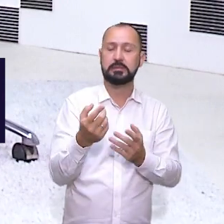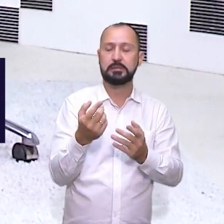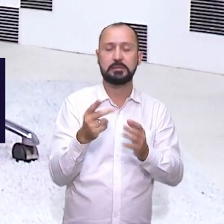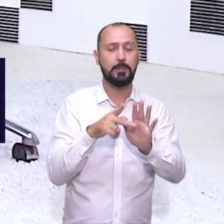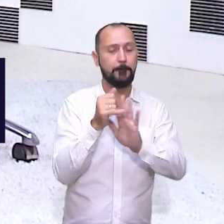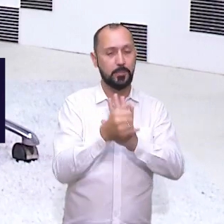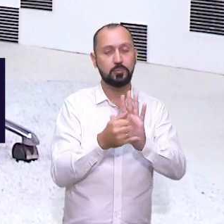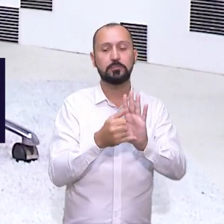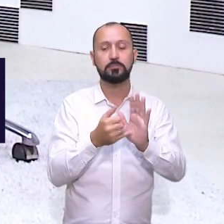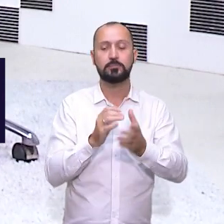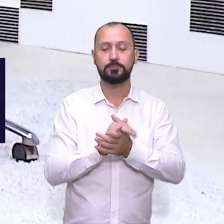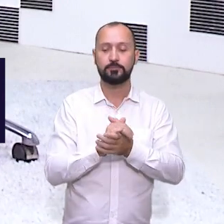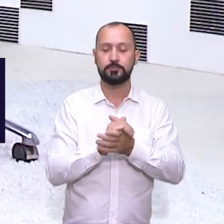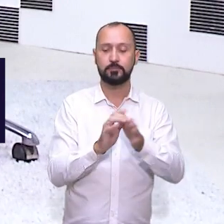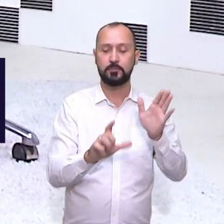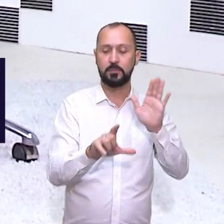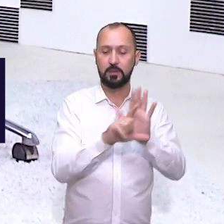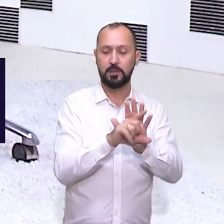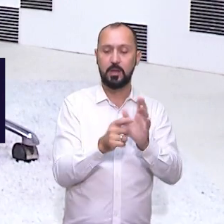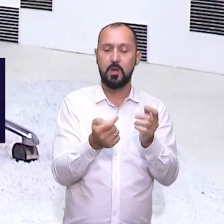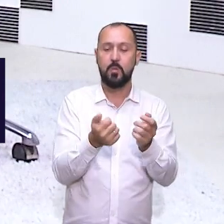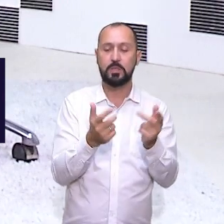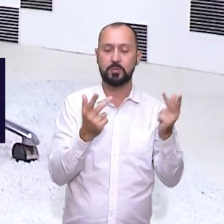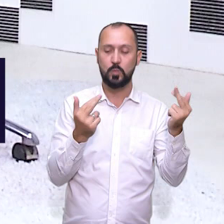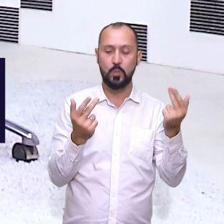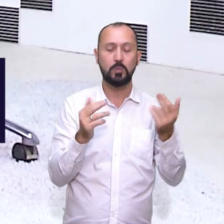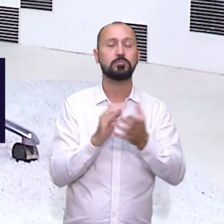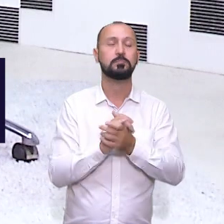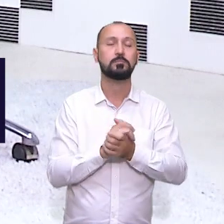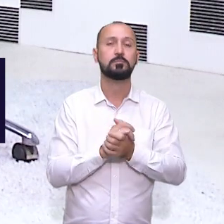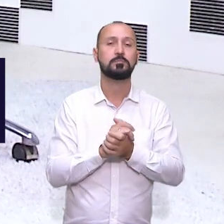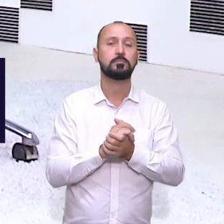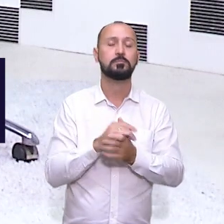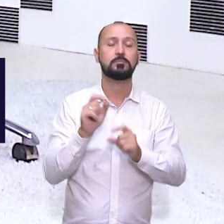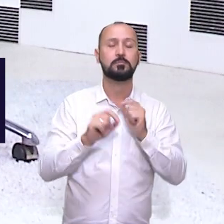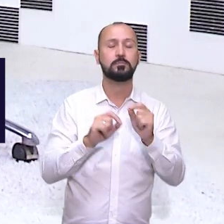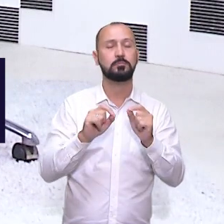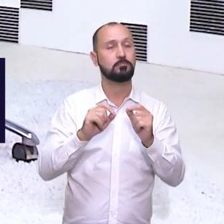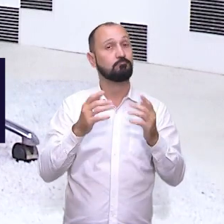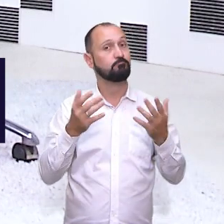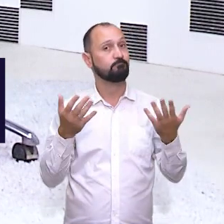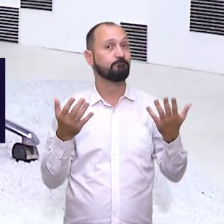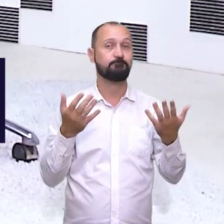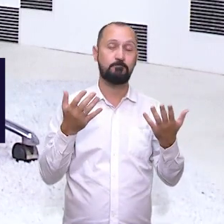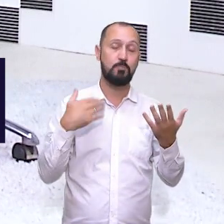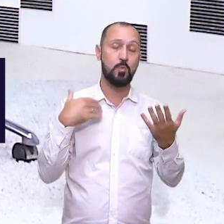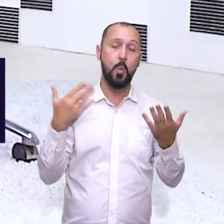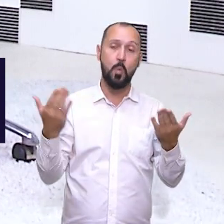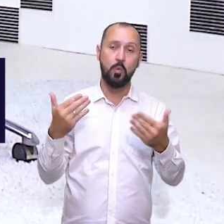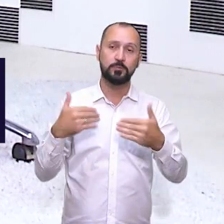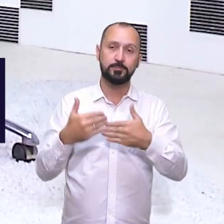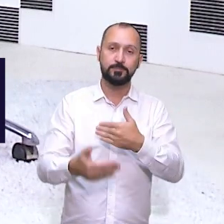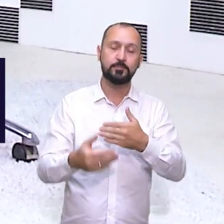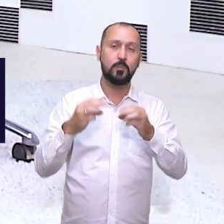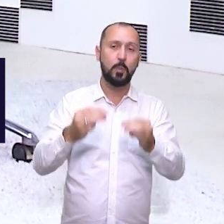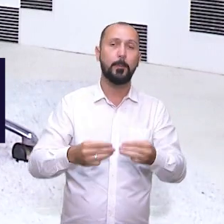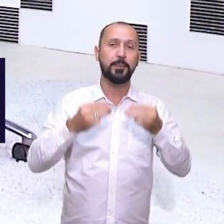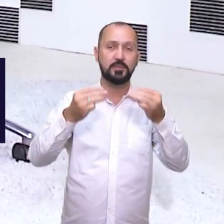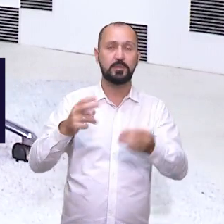nesses projetos. A Lei Rouanet funciona dessa maneira também. né? Acontece